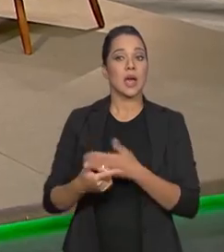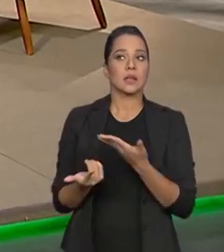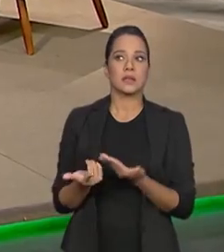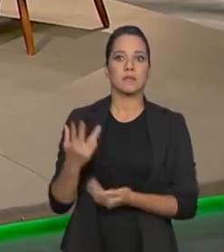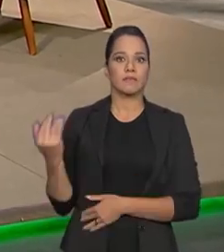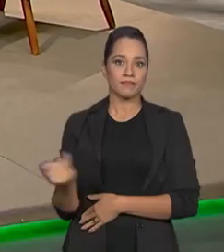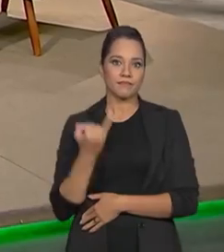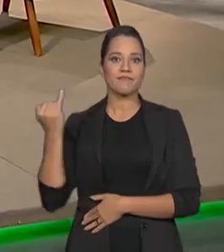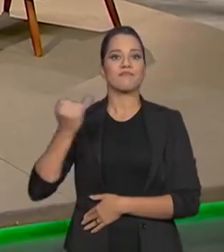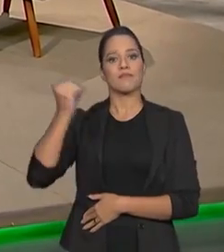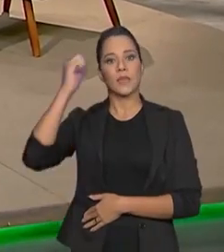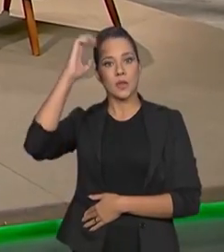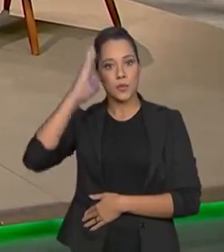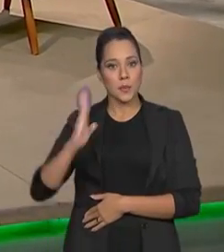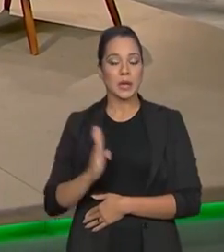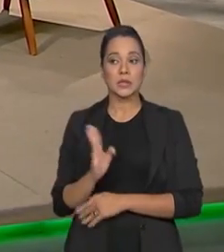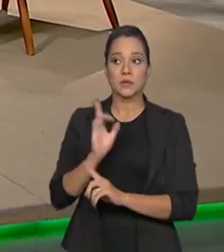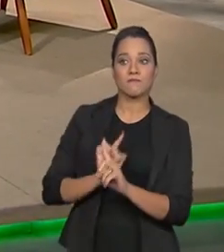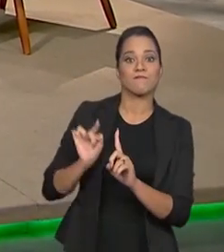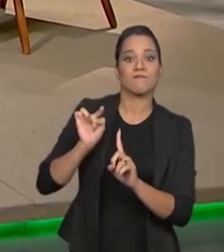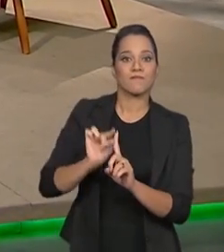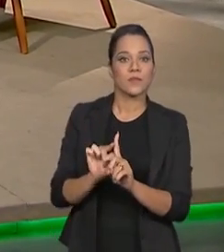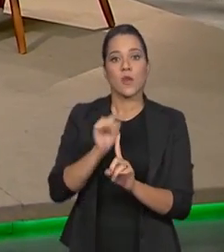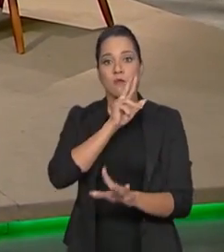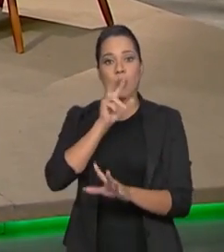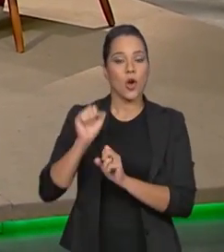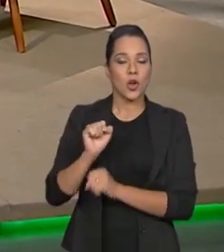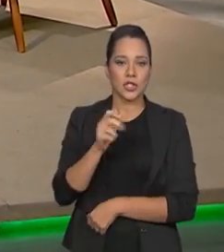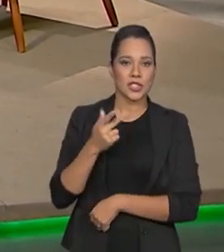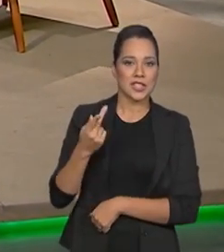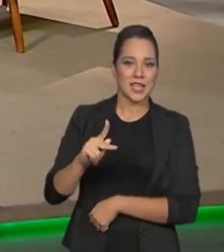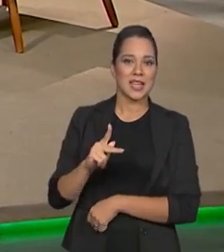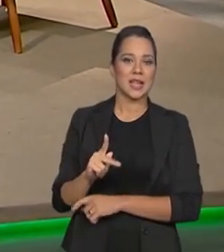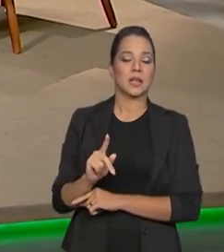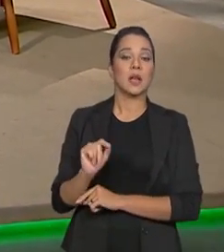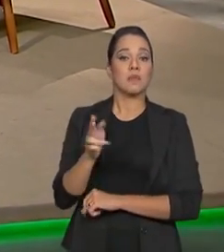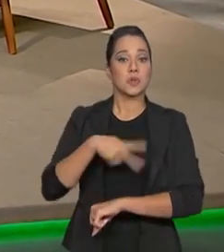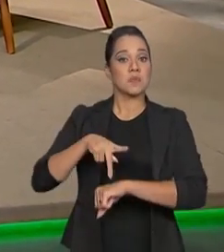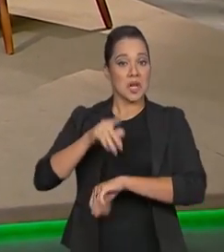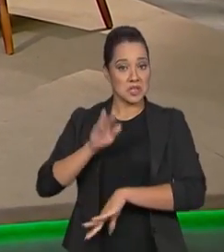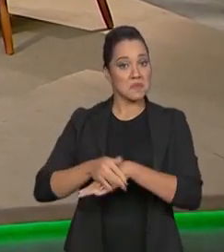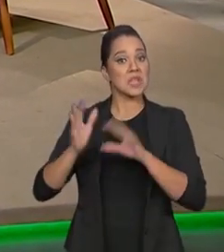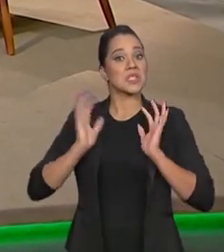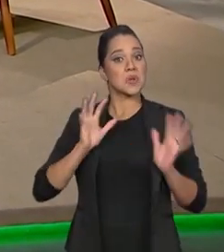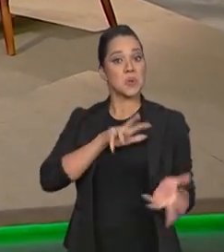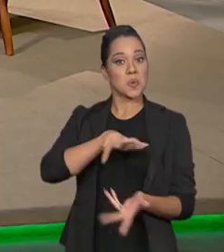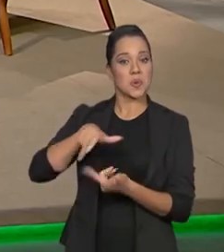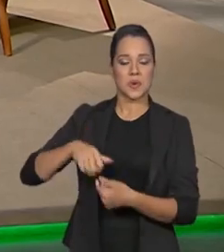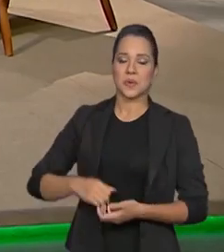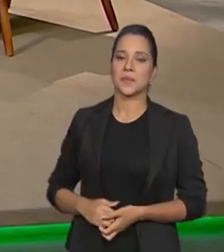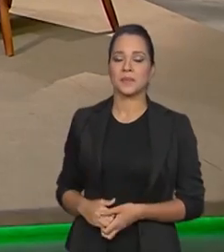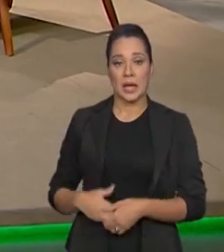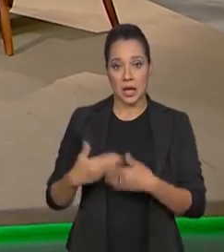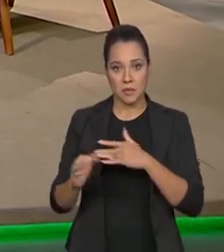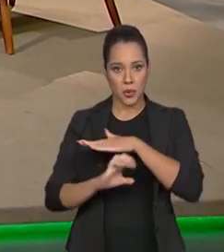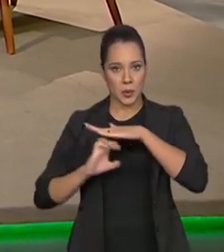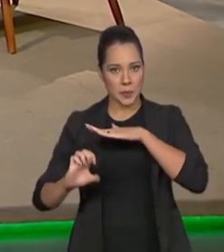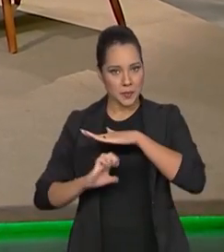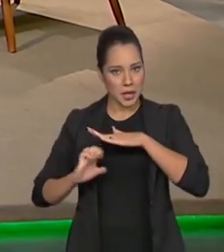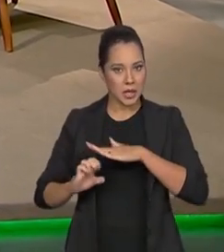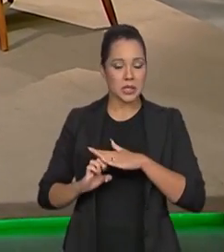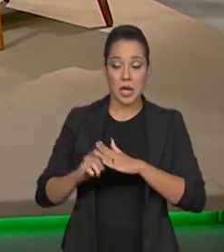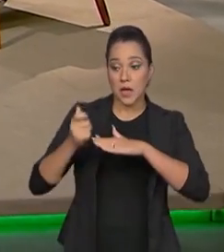ponto fundamental para o Brasil atingir a o potencial dele num dos países mais ricos do mundo e para que uma empresa